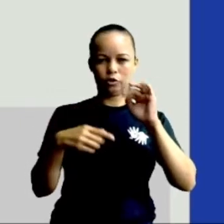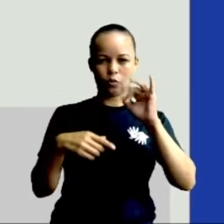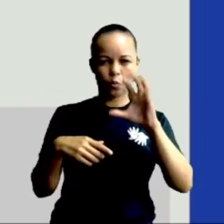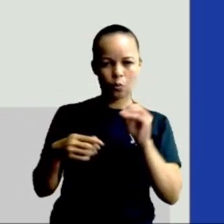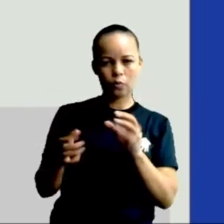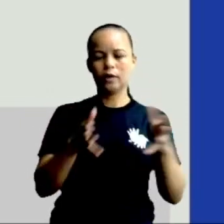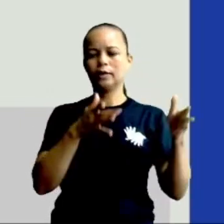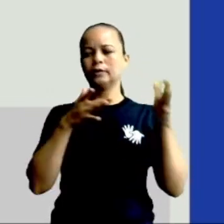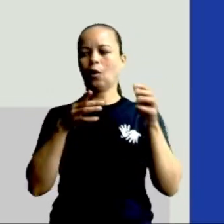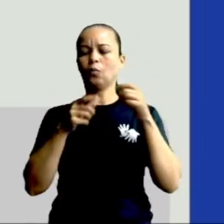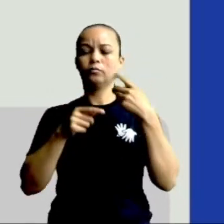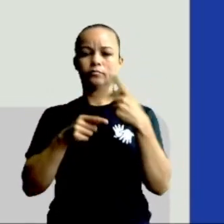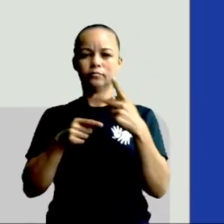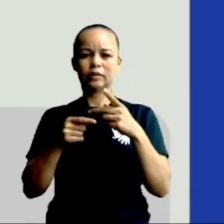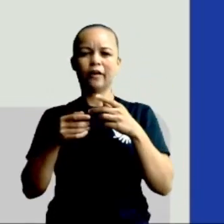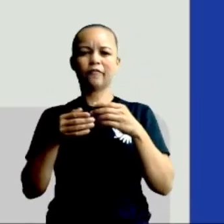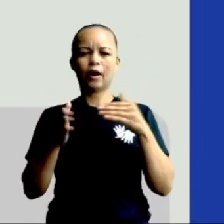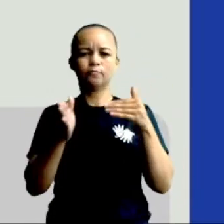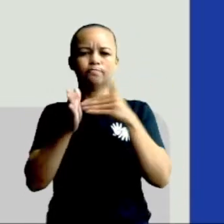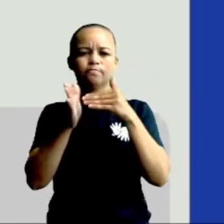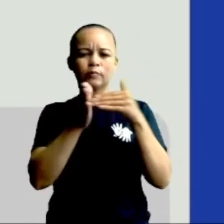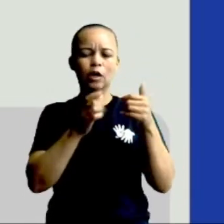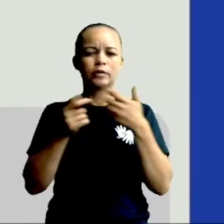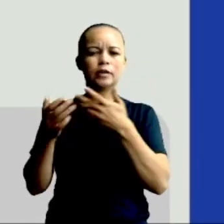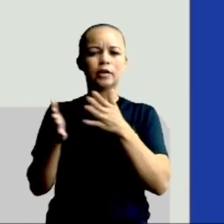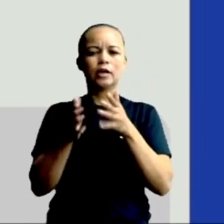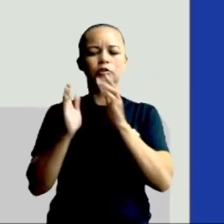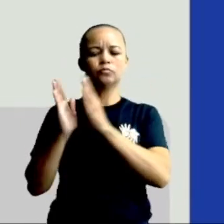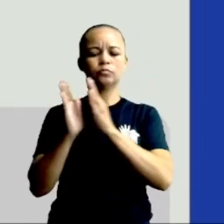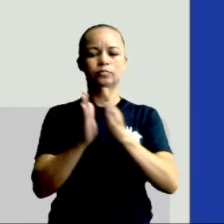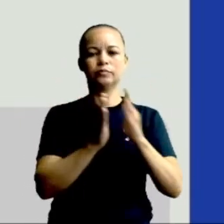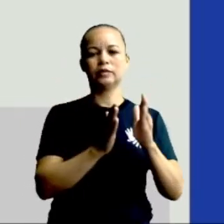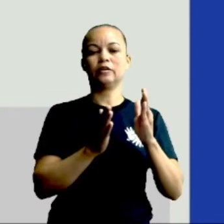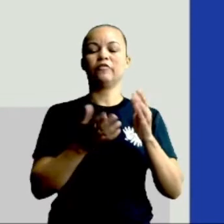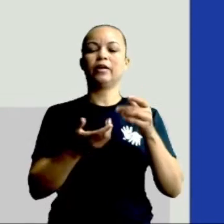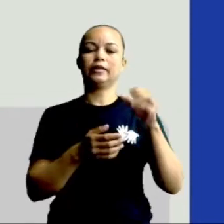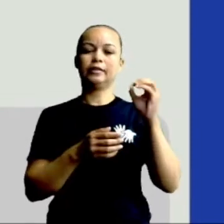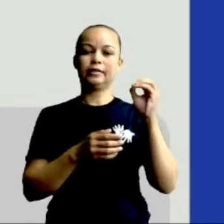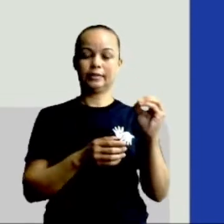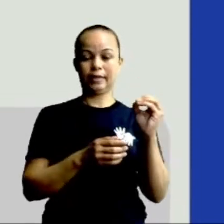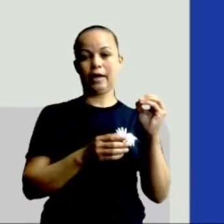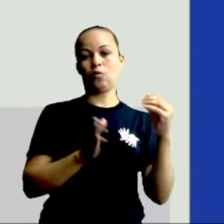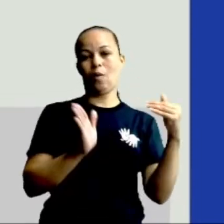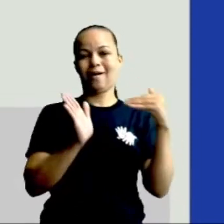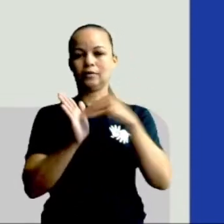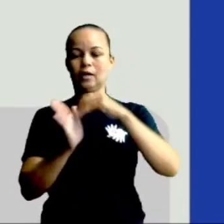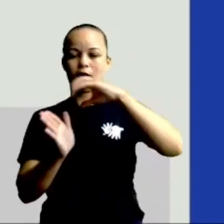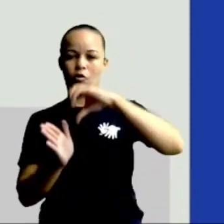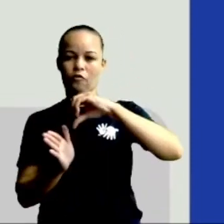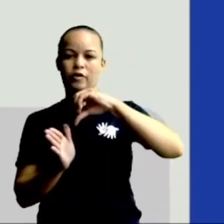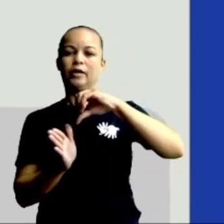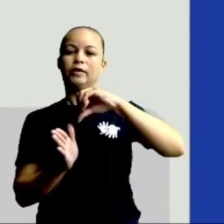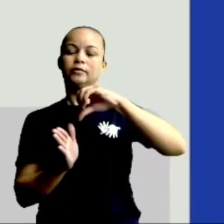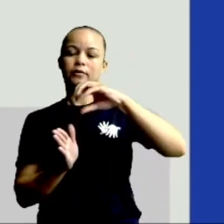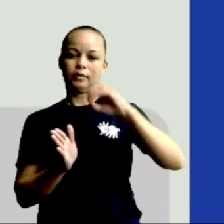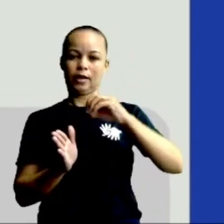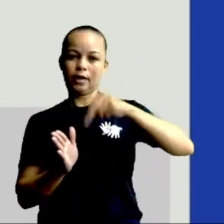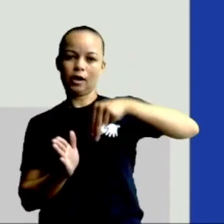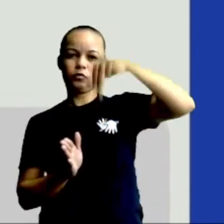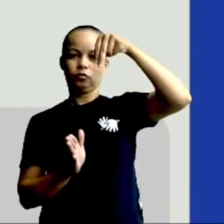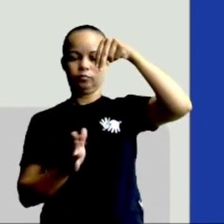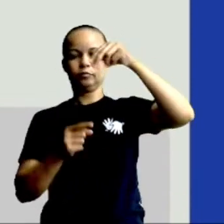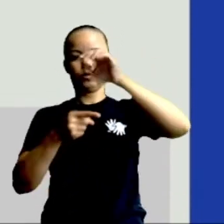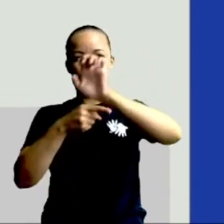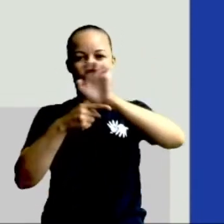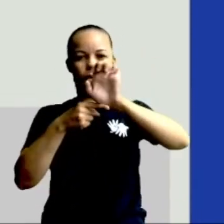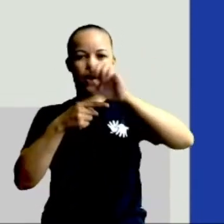e o intervalo entre eles são determinados por uma escala que varia de 0 grau a 90 graus ao norte do Equador e de